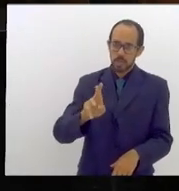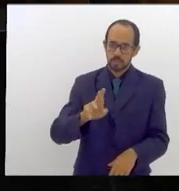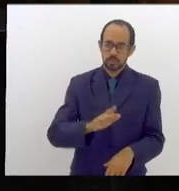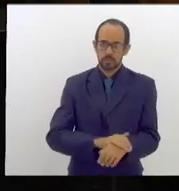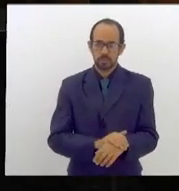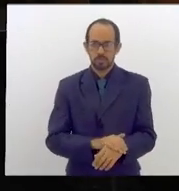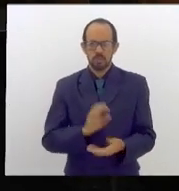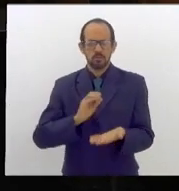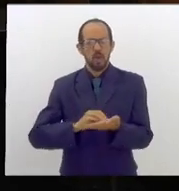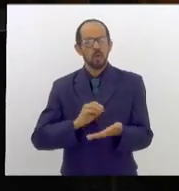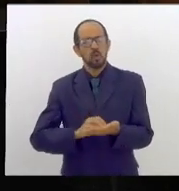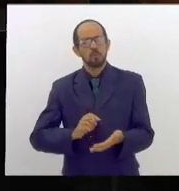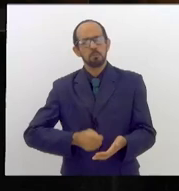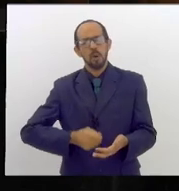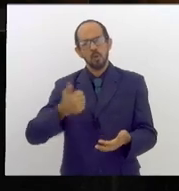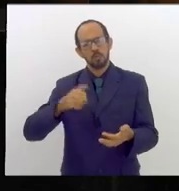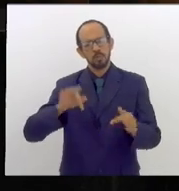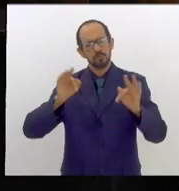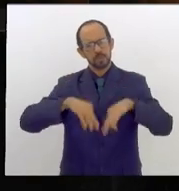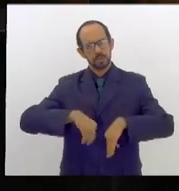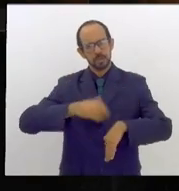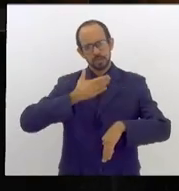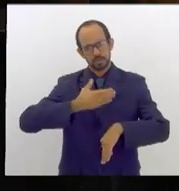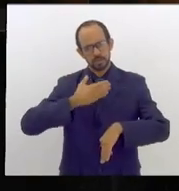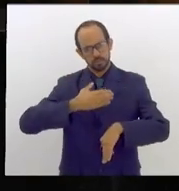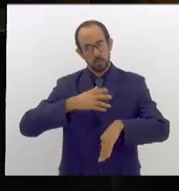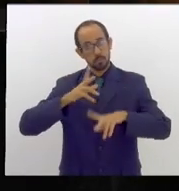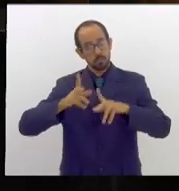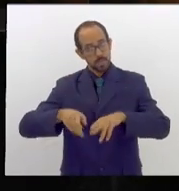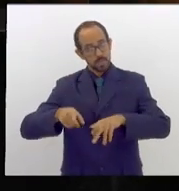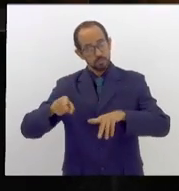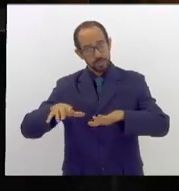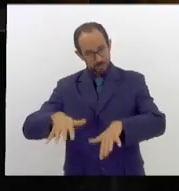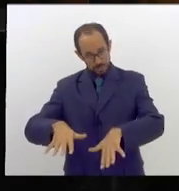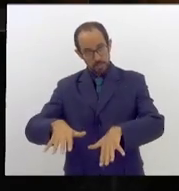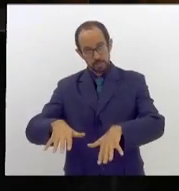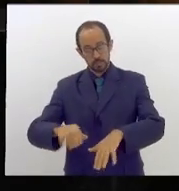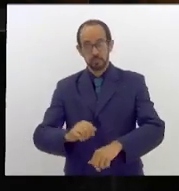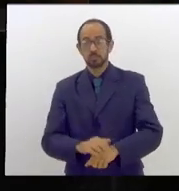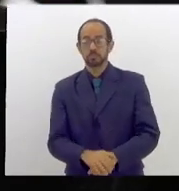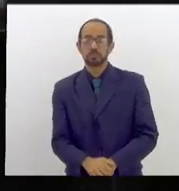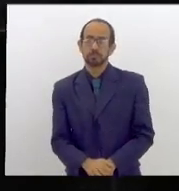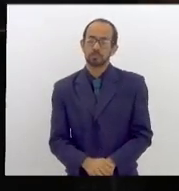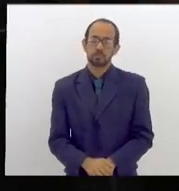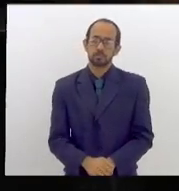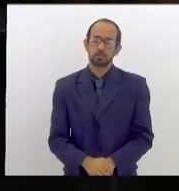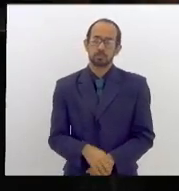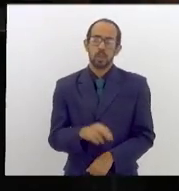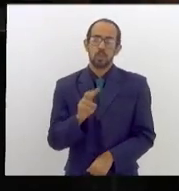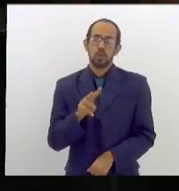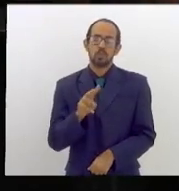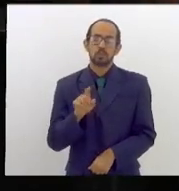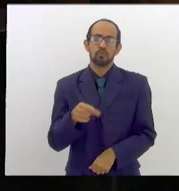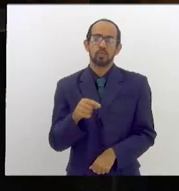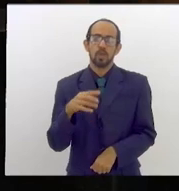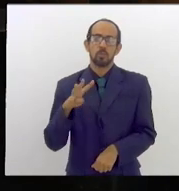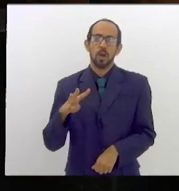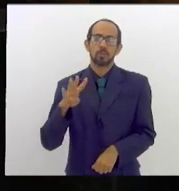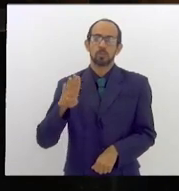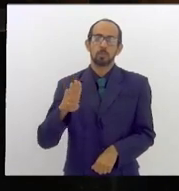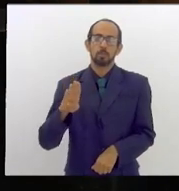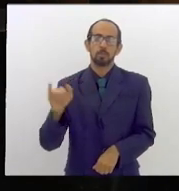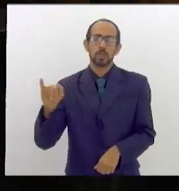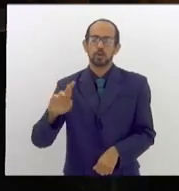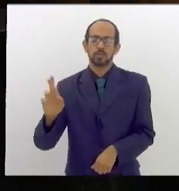para acabar dezembro mesmo que seja 2.4 milhões